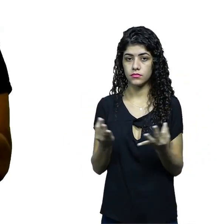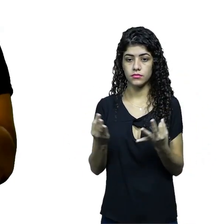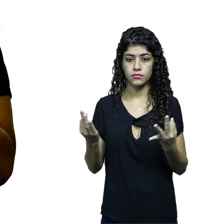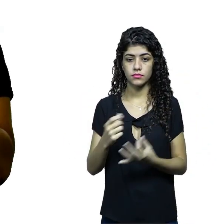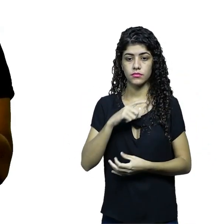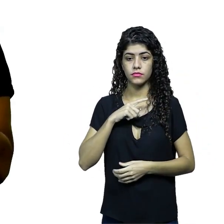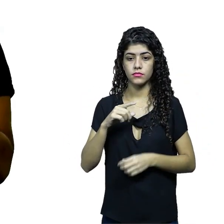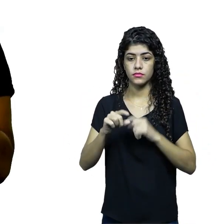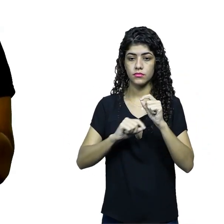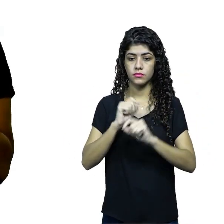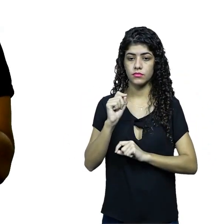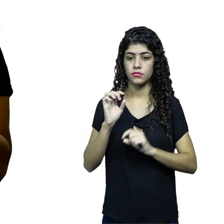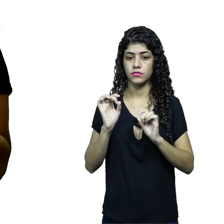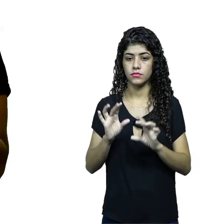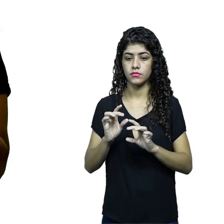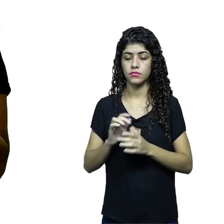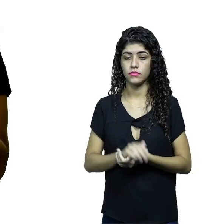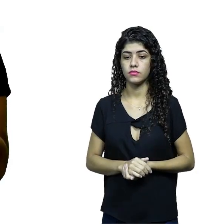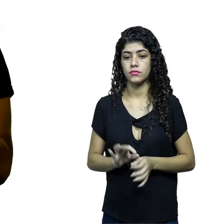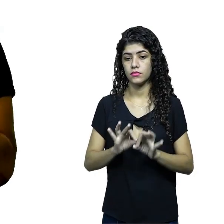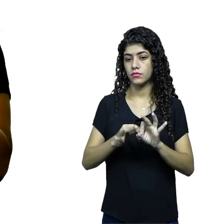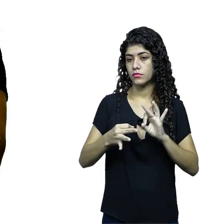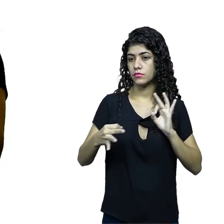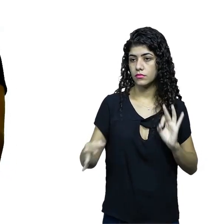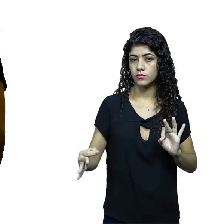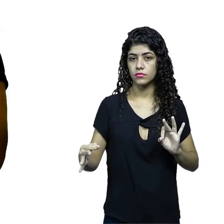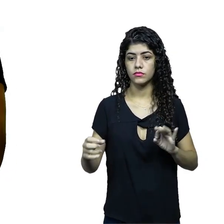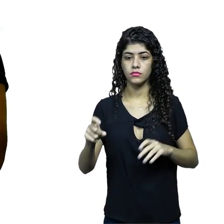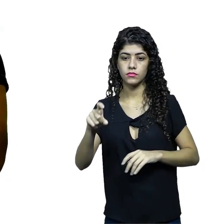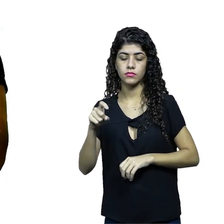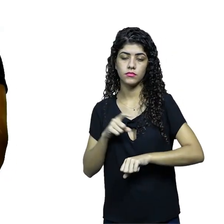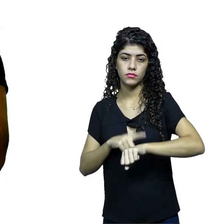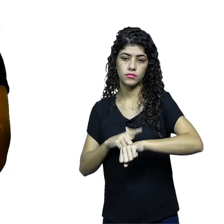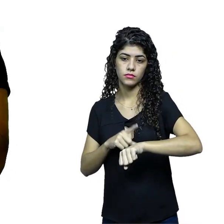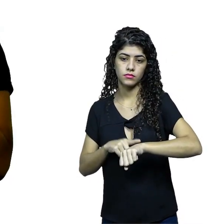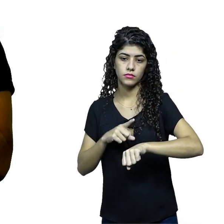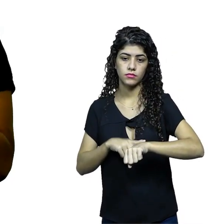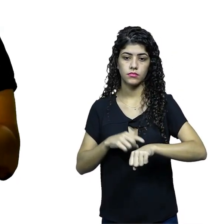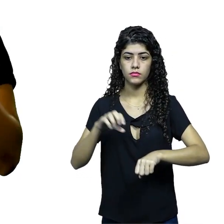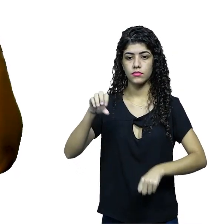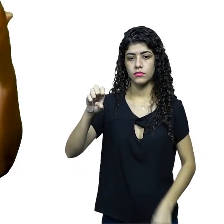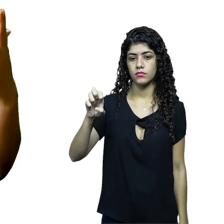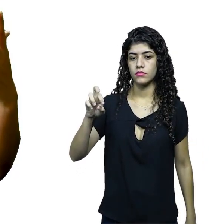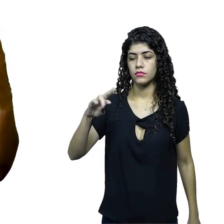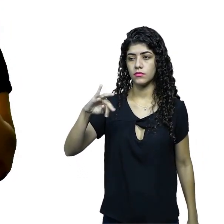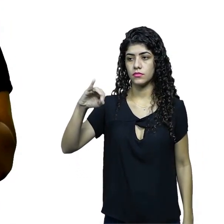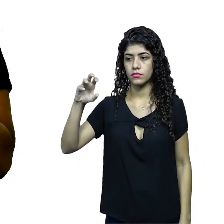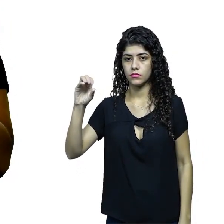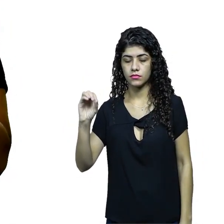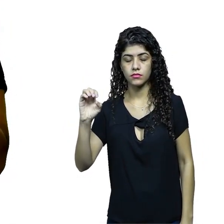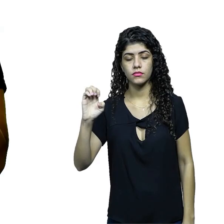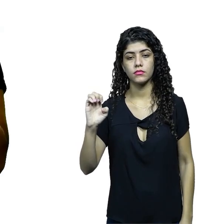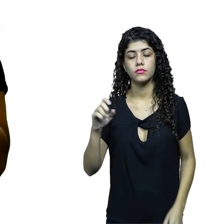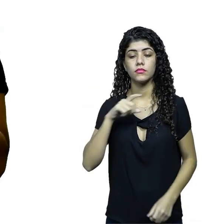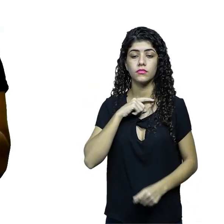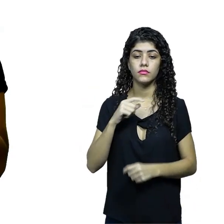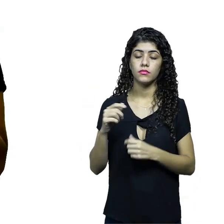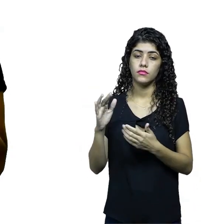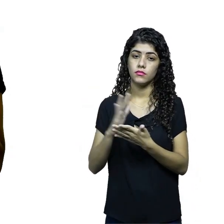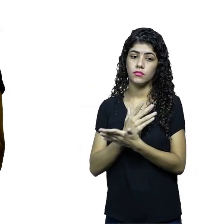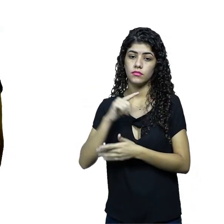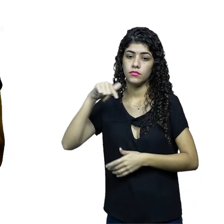diz. Existem editais que colocam apenas isso, um longa-metragem de X minutos, série, mas